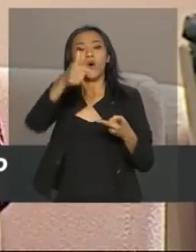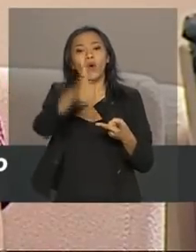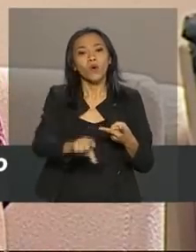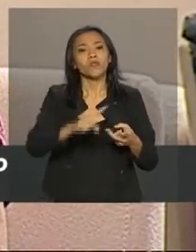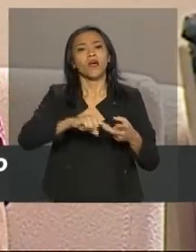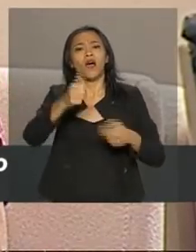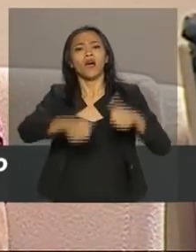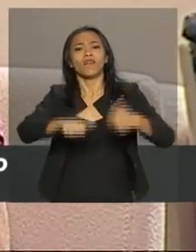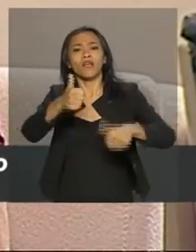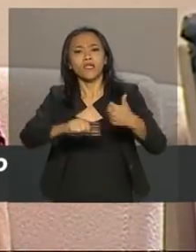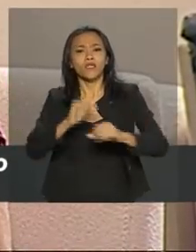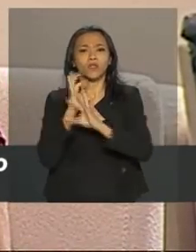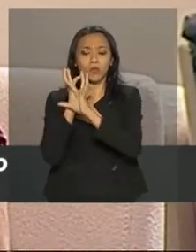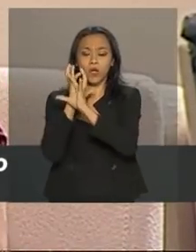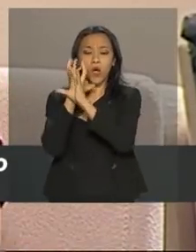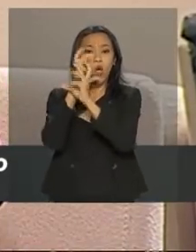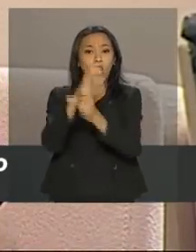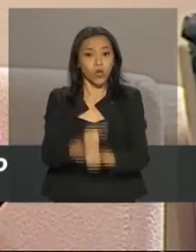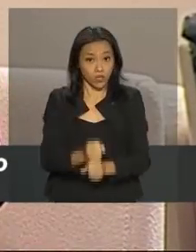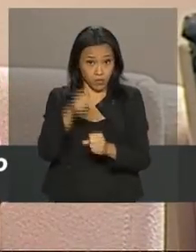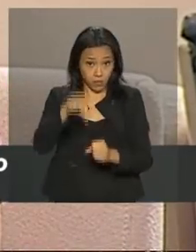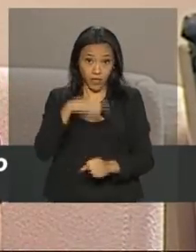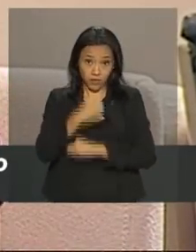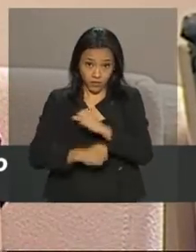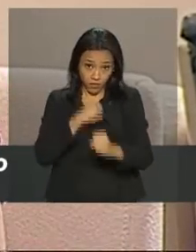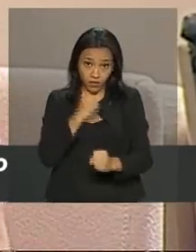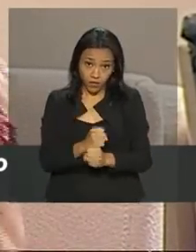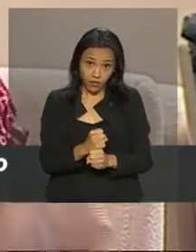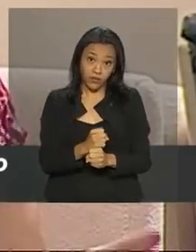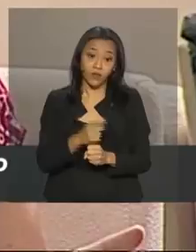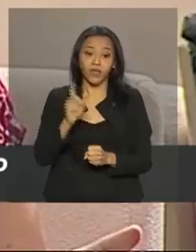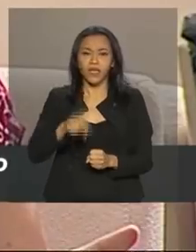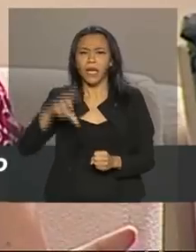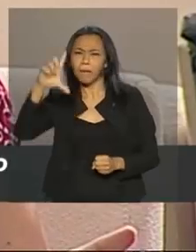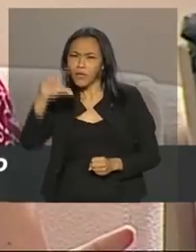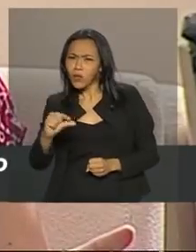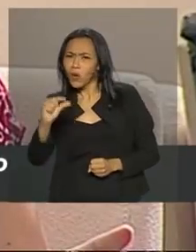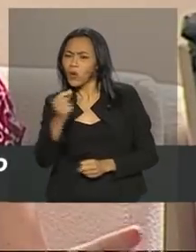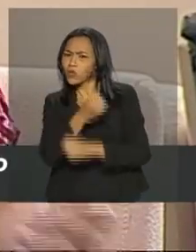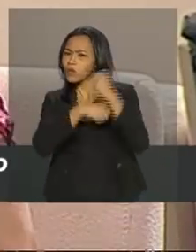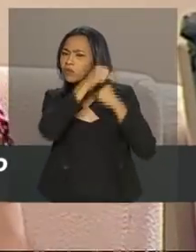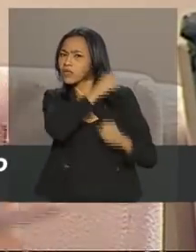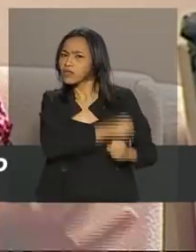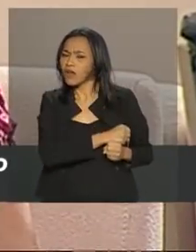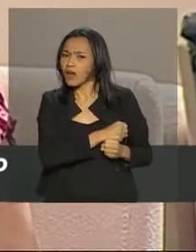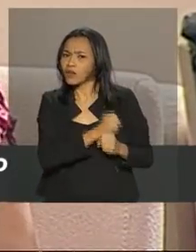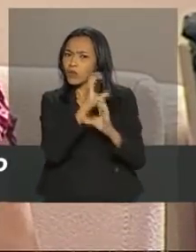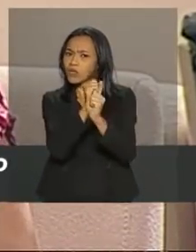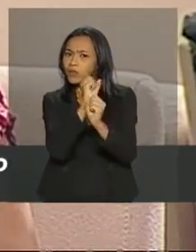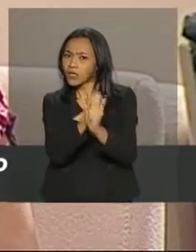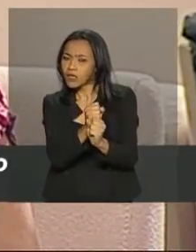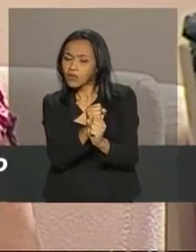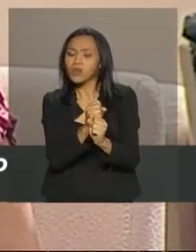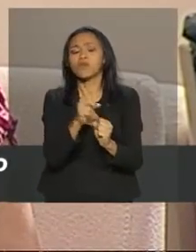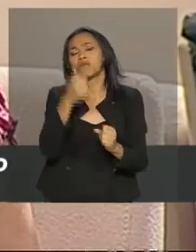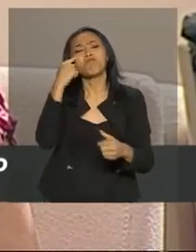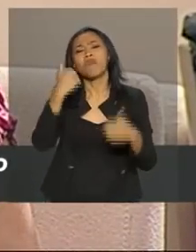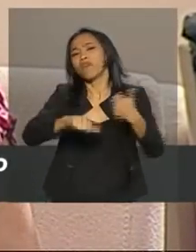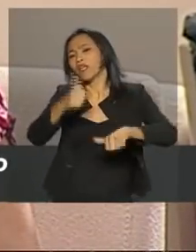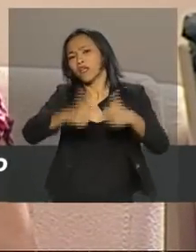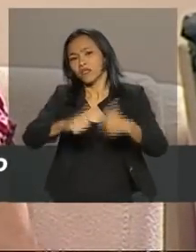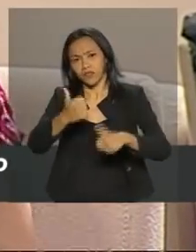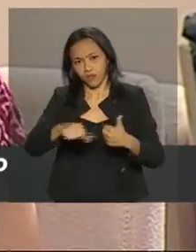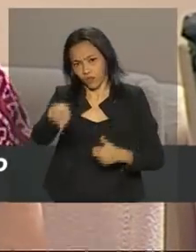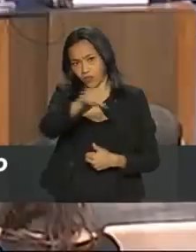sobre o orçamento para este ano o orçamento autorizado o menor é do que nos anos anteriores uma avaliação de vocês sobre esses